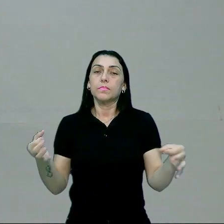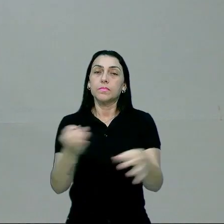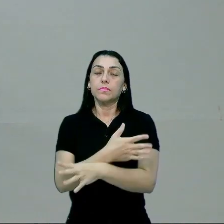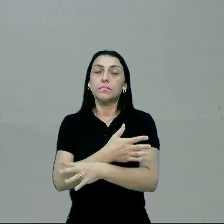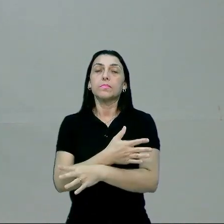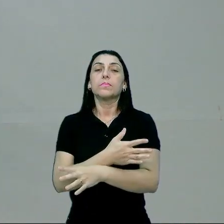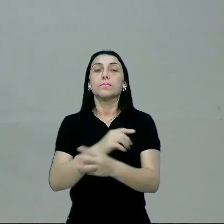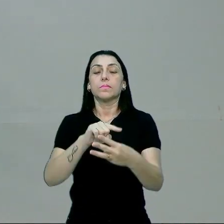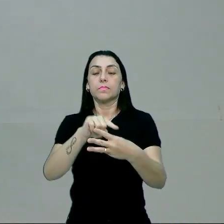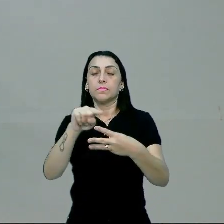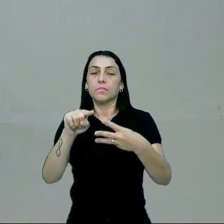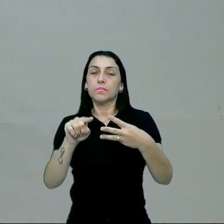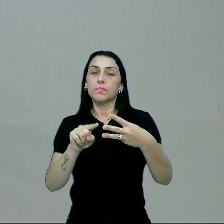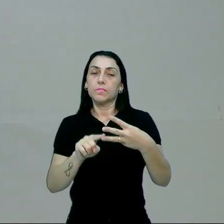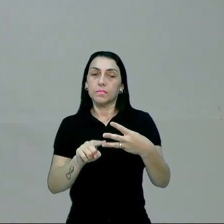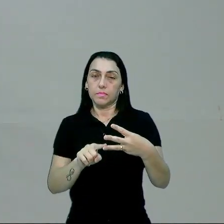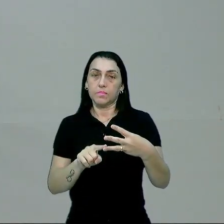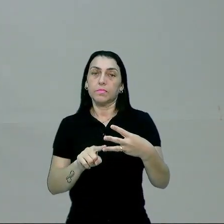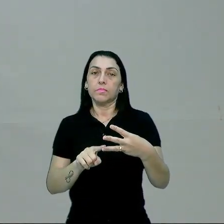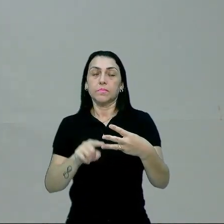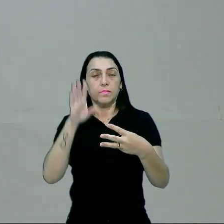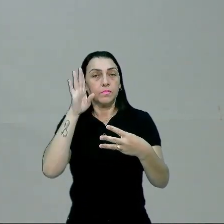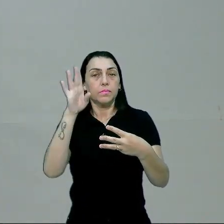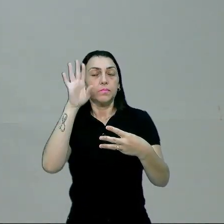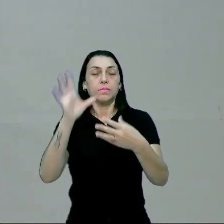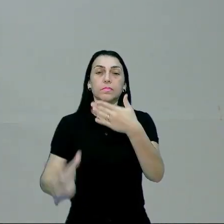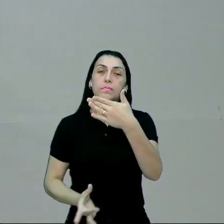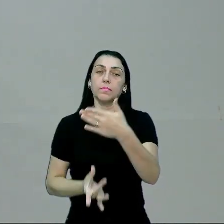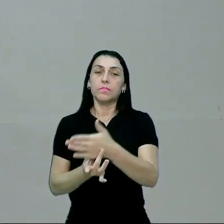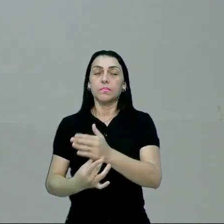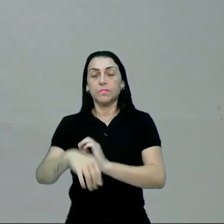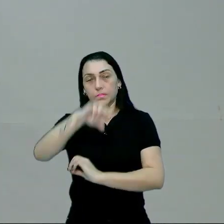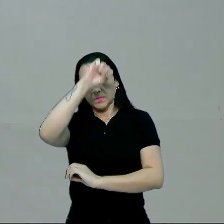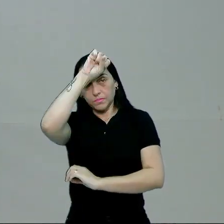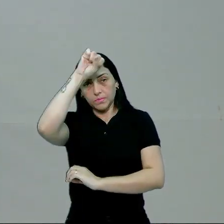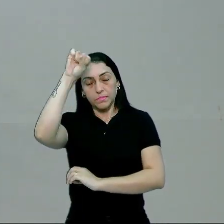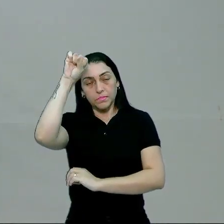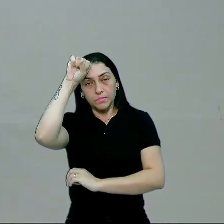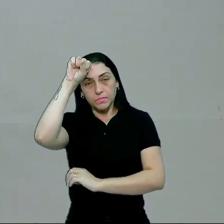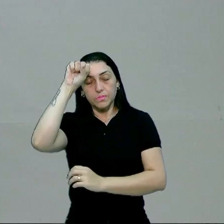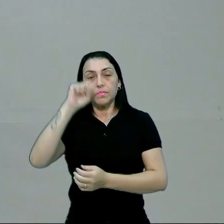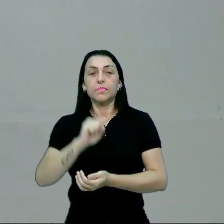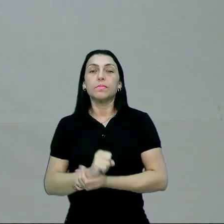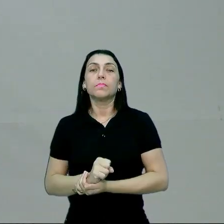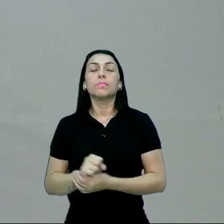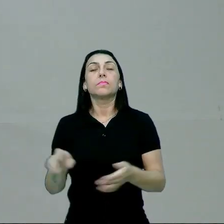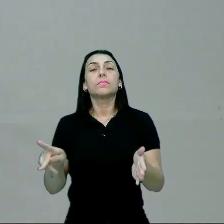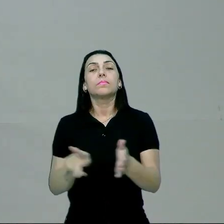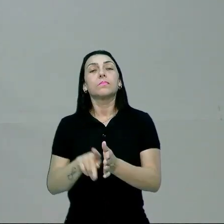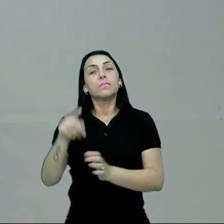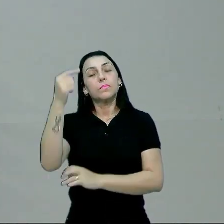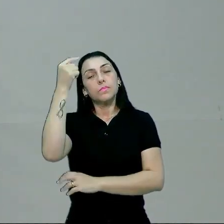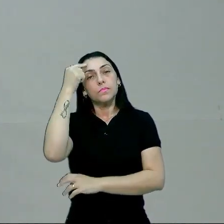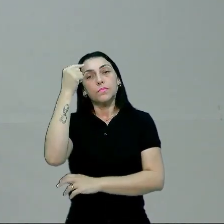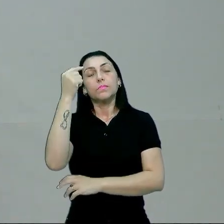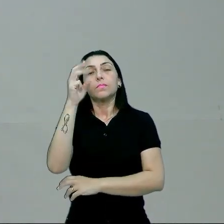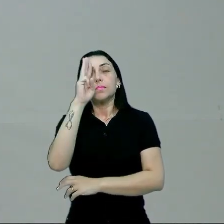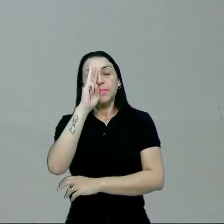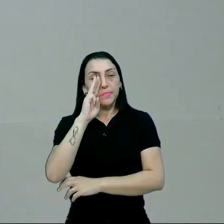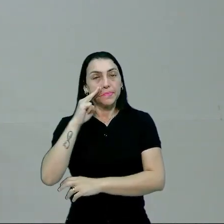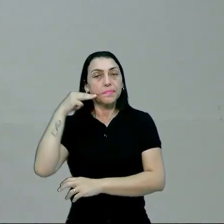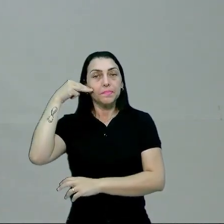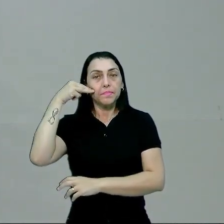completar a terceira teoria clássica em sociologia, que no caso é expressa no pensamento de